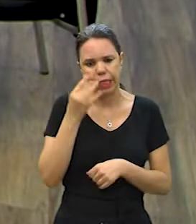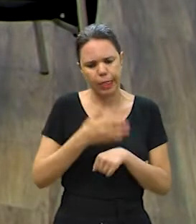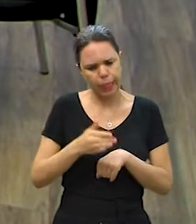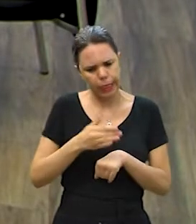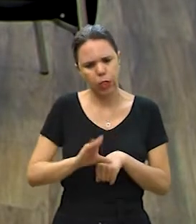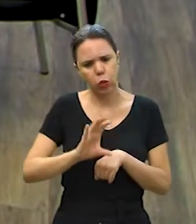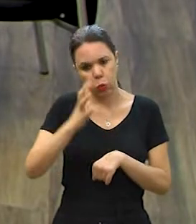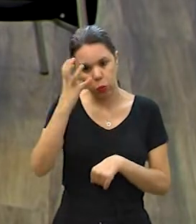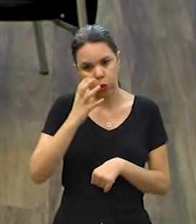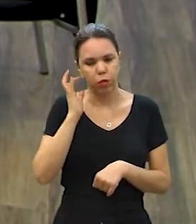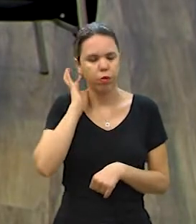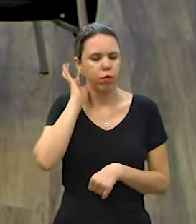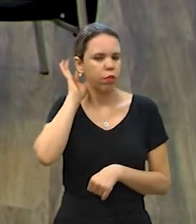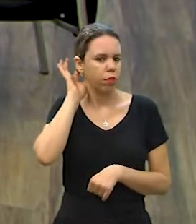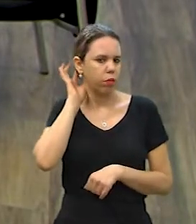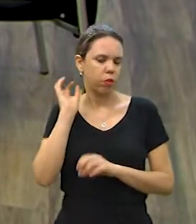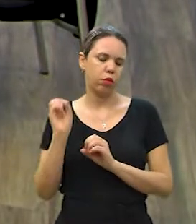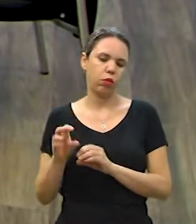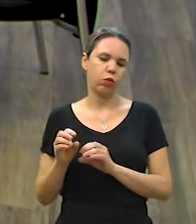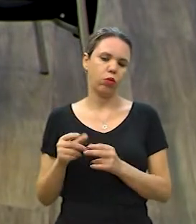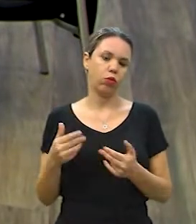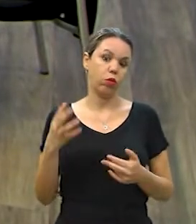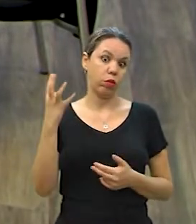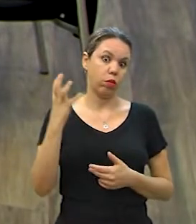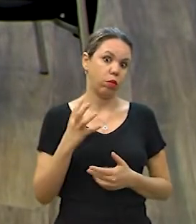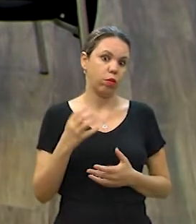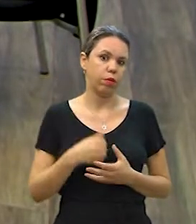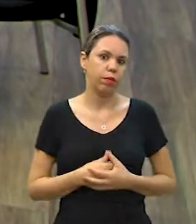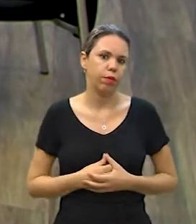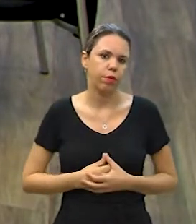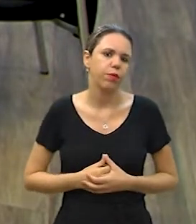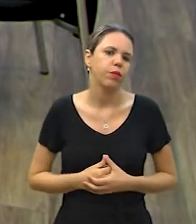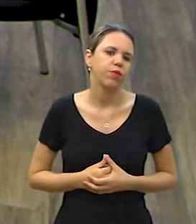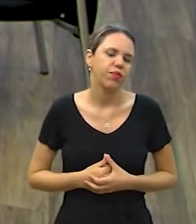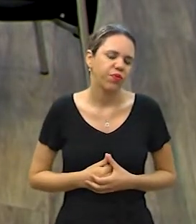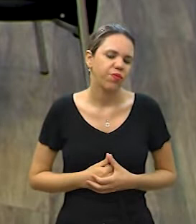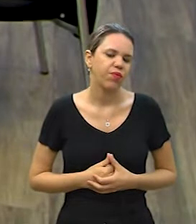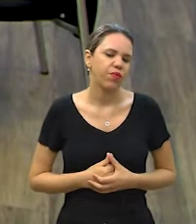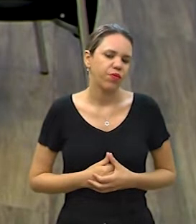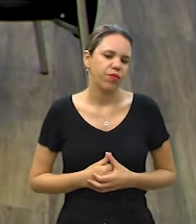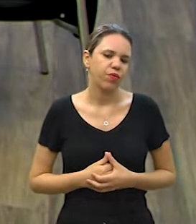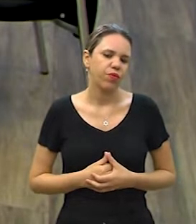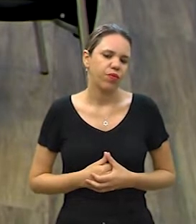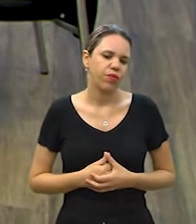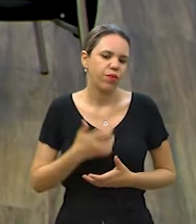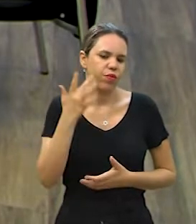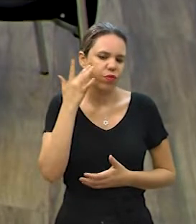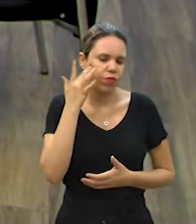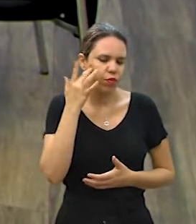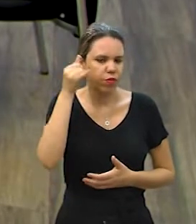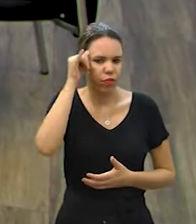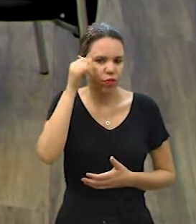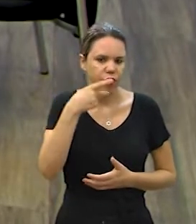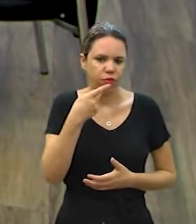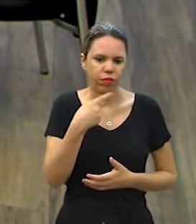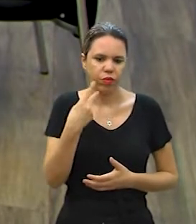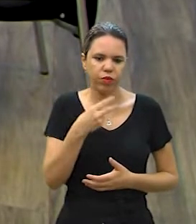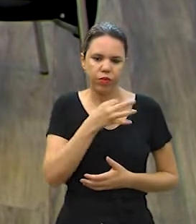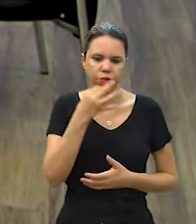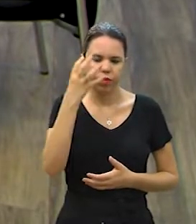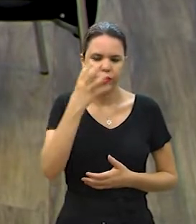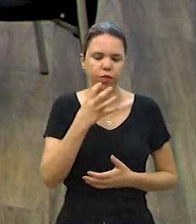ser um curso sério. Nós estamos lidando com educação, com coisas seríssima. Né? Então, eu acho assim, o Paulo tocou num ponto